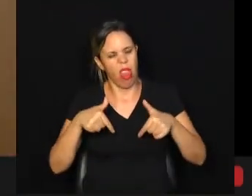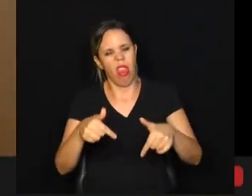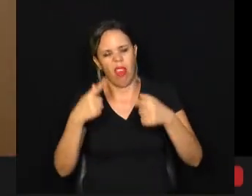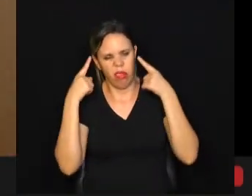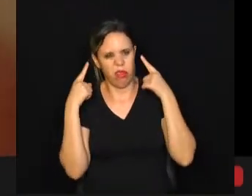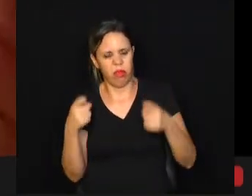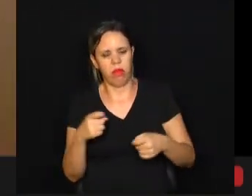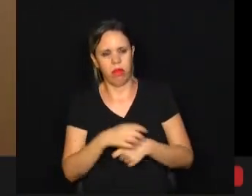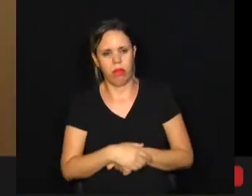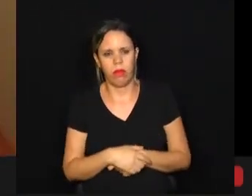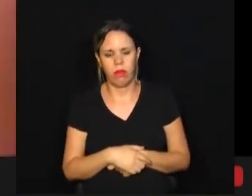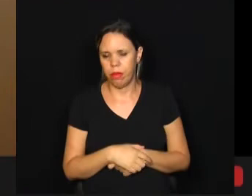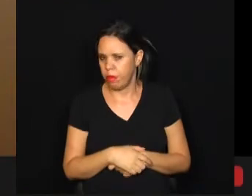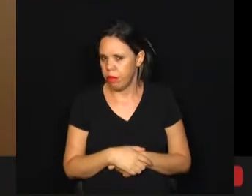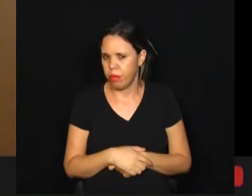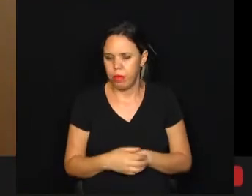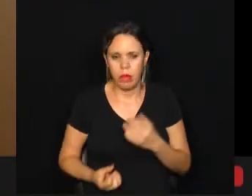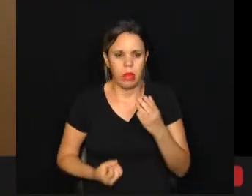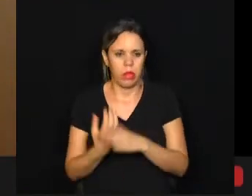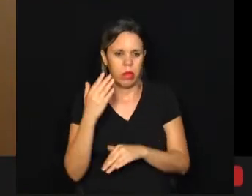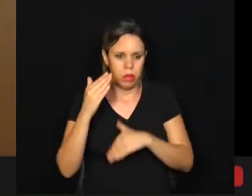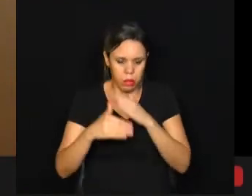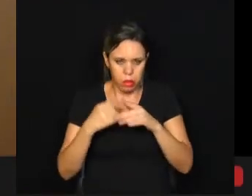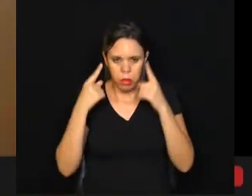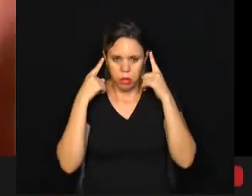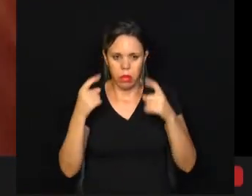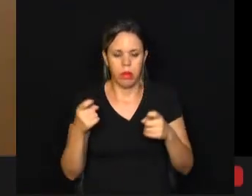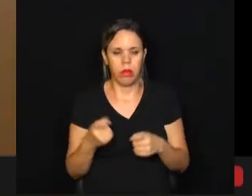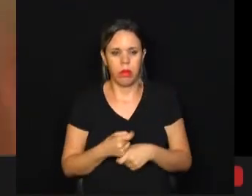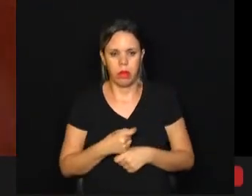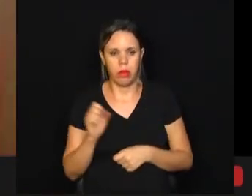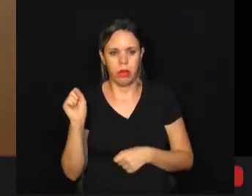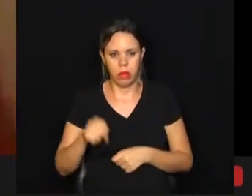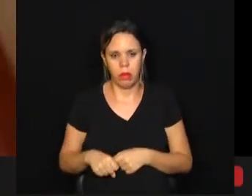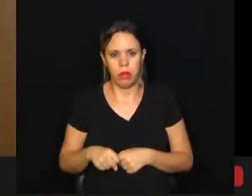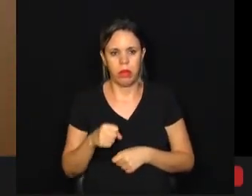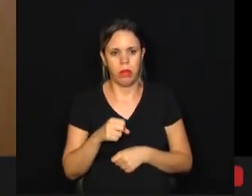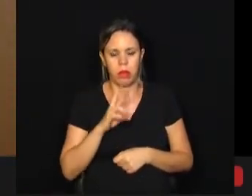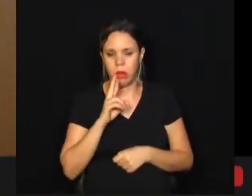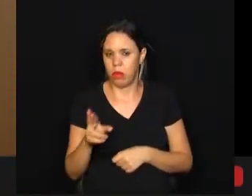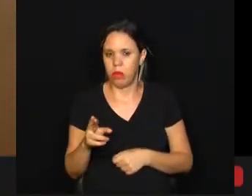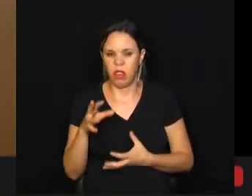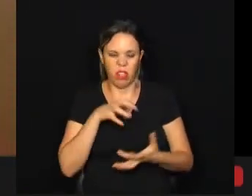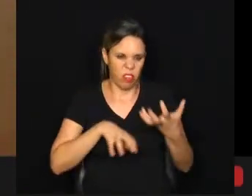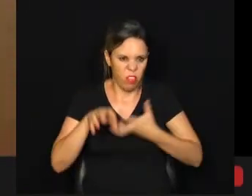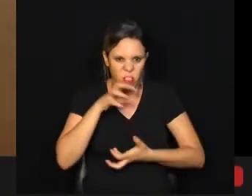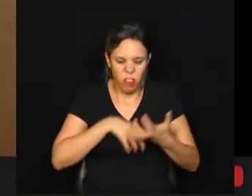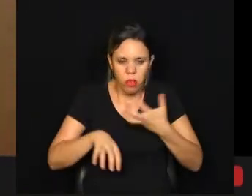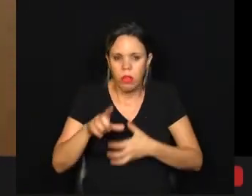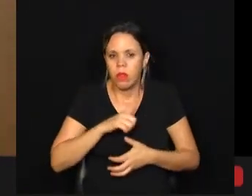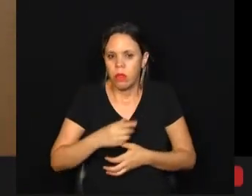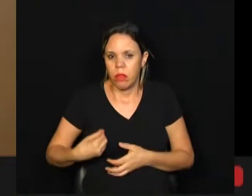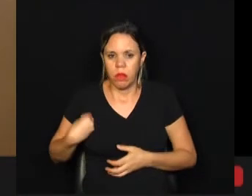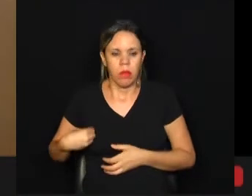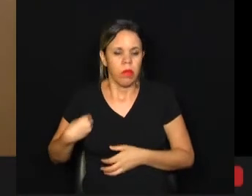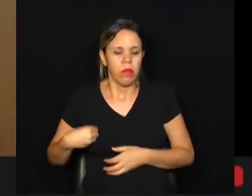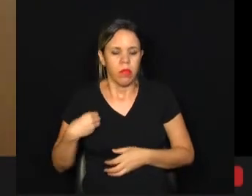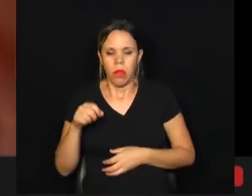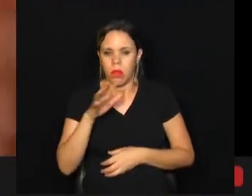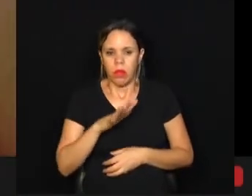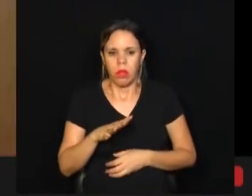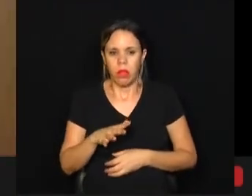violência. E isso gera mais violência. Gera, sim, uma resposta num conflito que existe. Barão